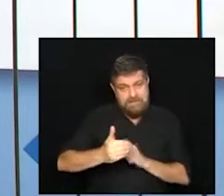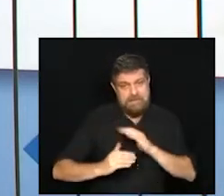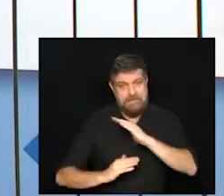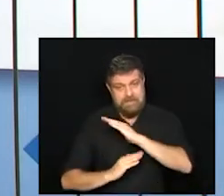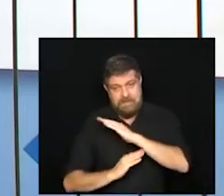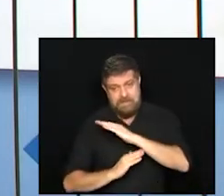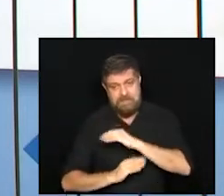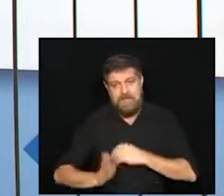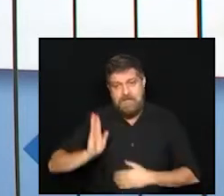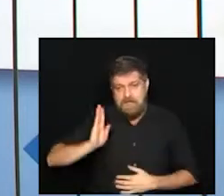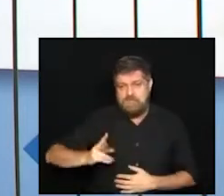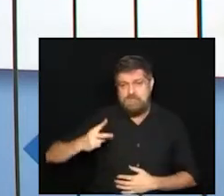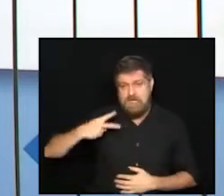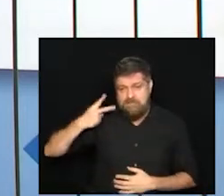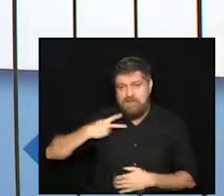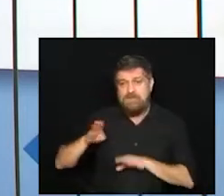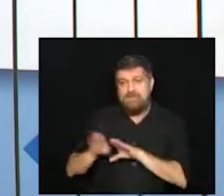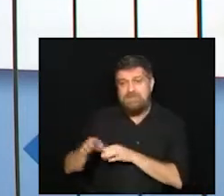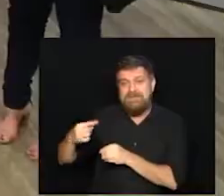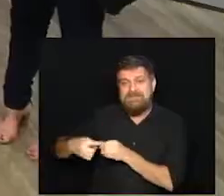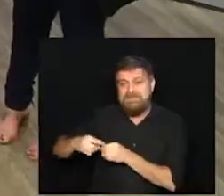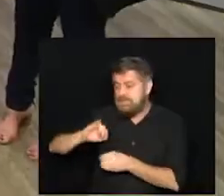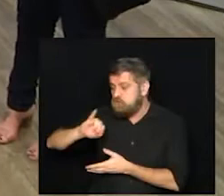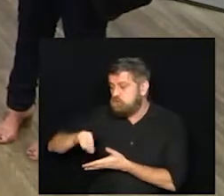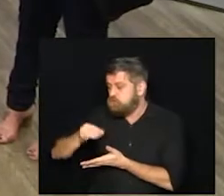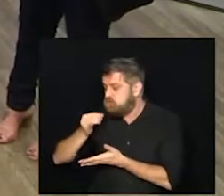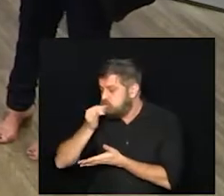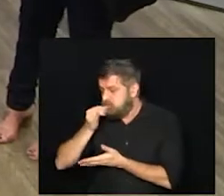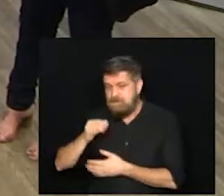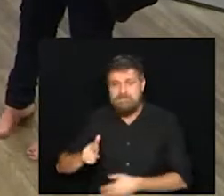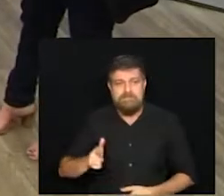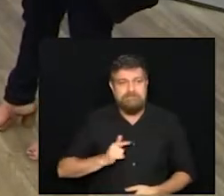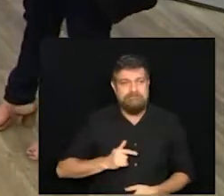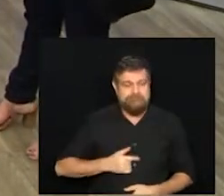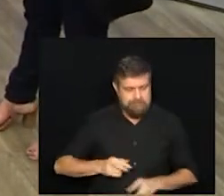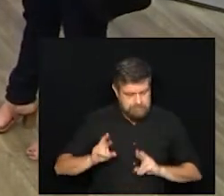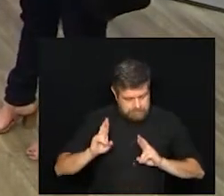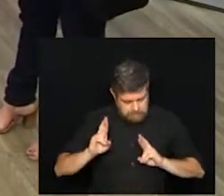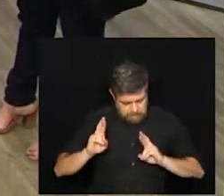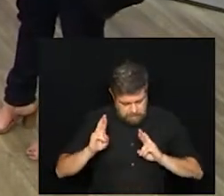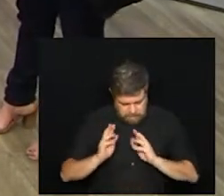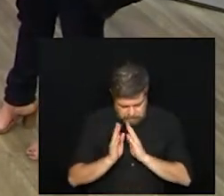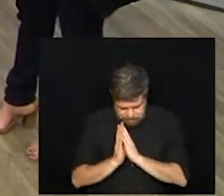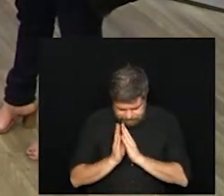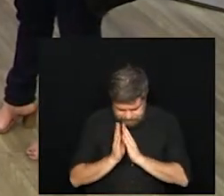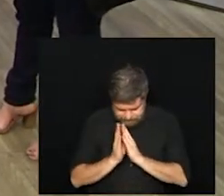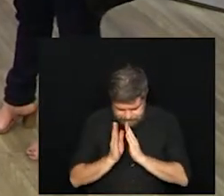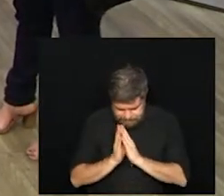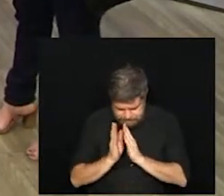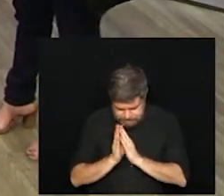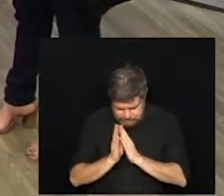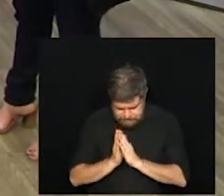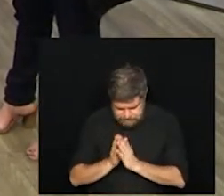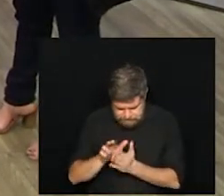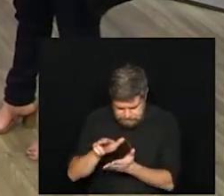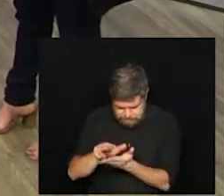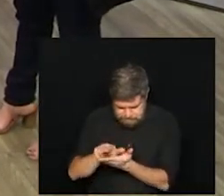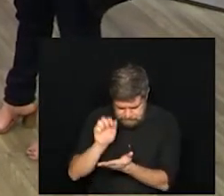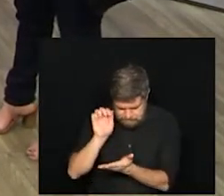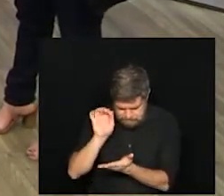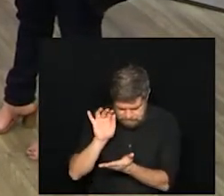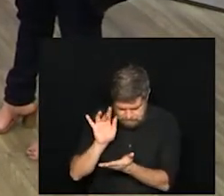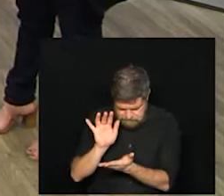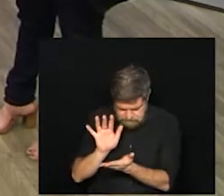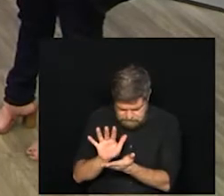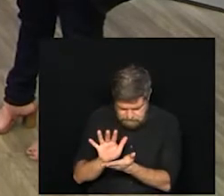Campinas ele que já foi vereador e inclusive em Jundiaí também exatamente continuamos na torcida rezando então pelo vereador Professor Alberto